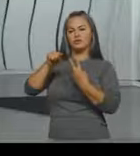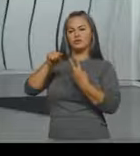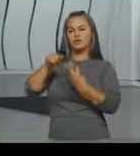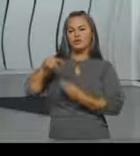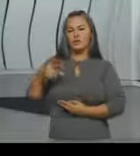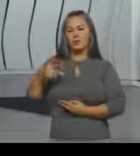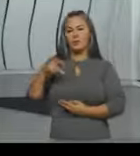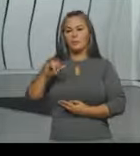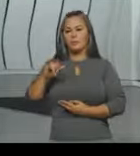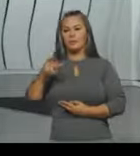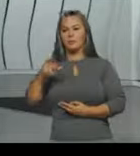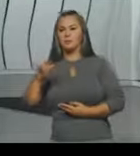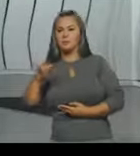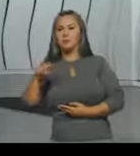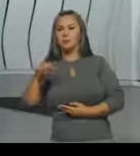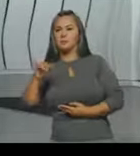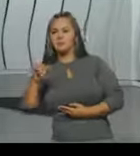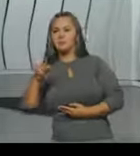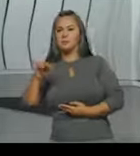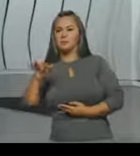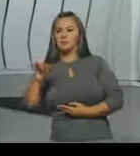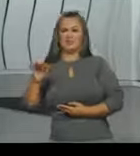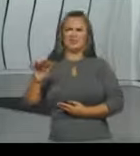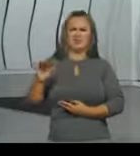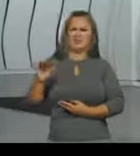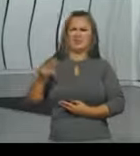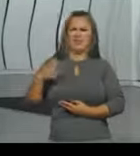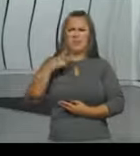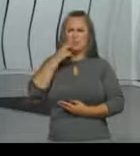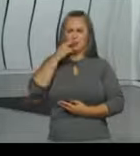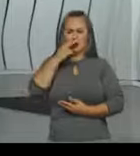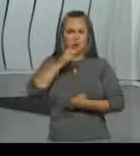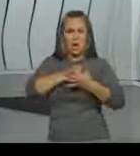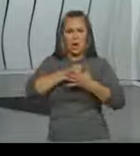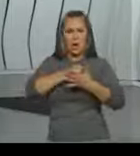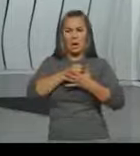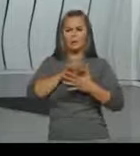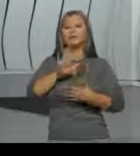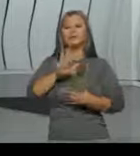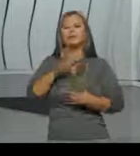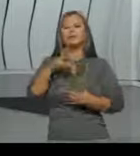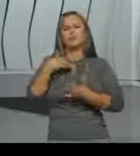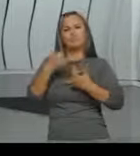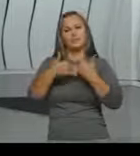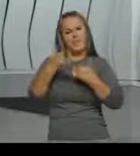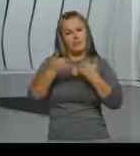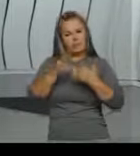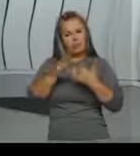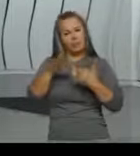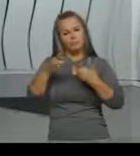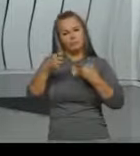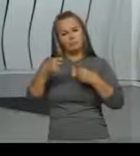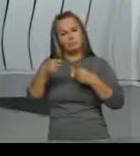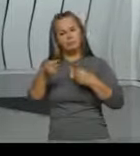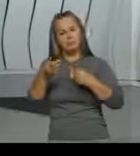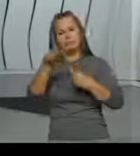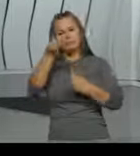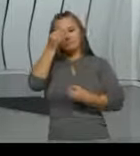Pi, pi, pi, pi, pi, pi, pi, pi. Opa, o coração tá batendo, tá bom, beleza? Tá tranquilo, né? Tá fácil